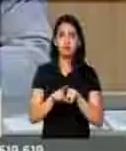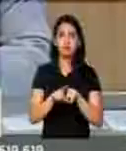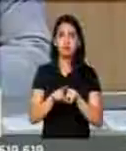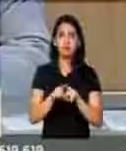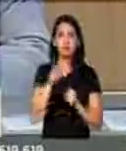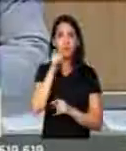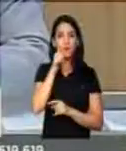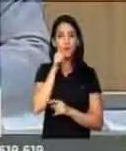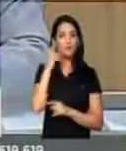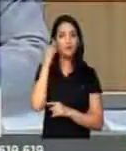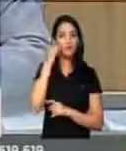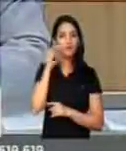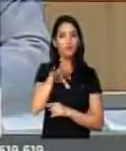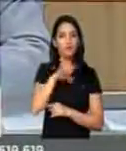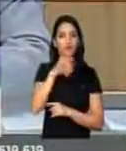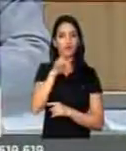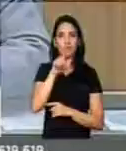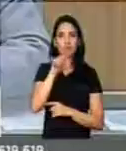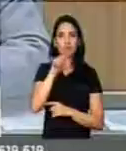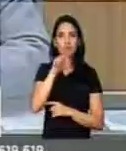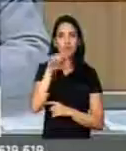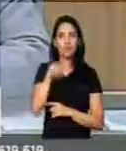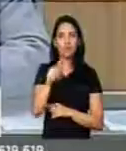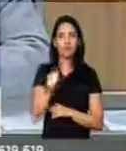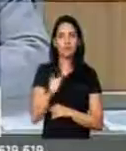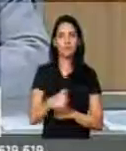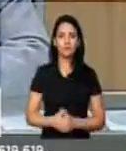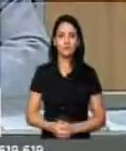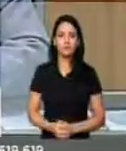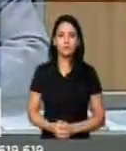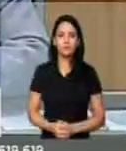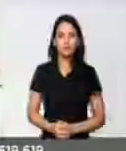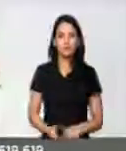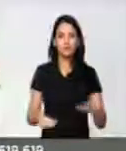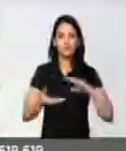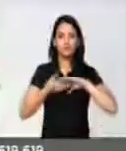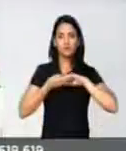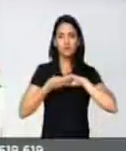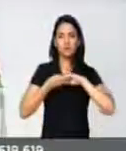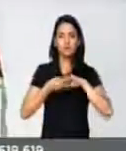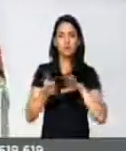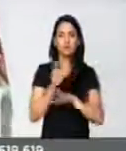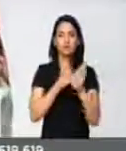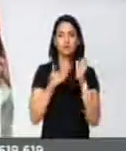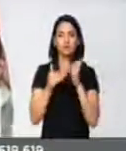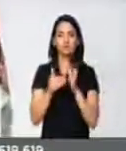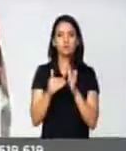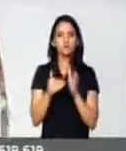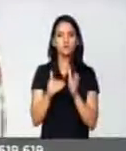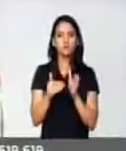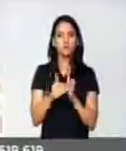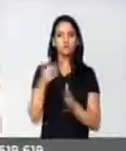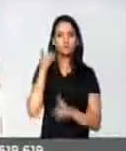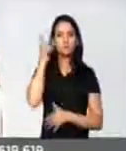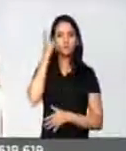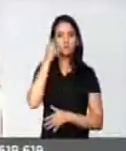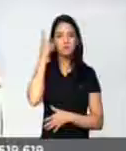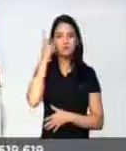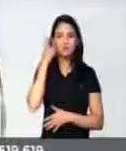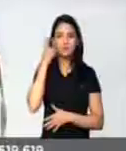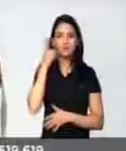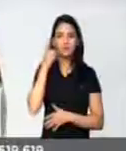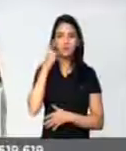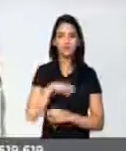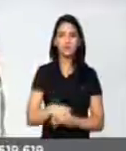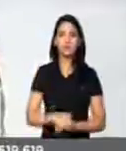Pereira, Vossa Excelência, tem um minuto. Senhores deputados, senhoras deputadas, dia